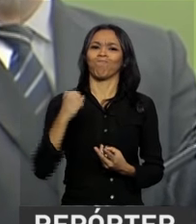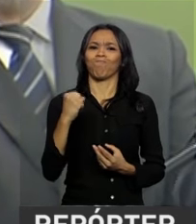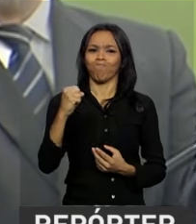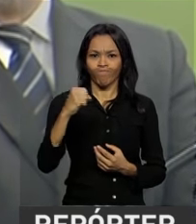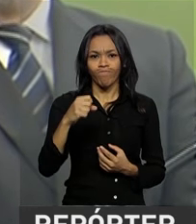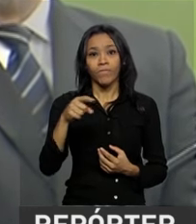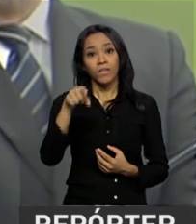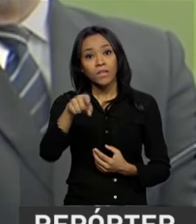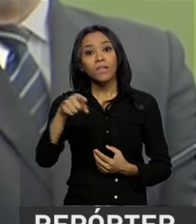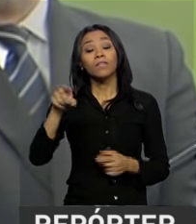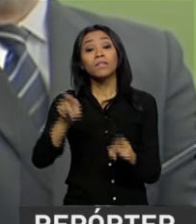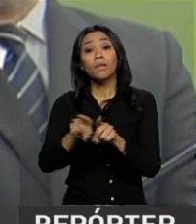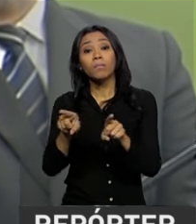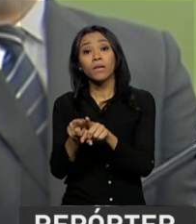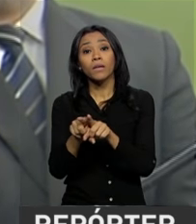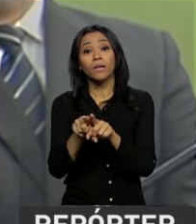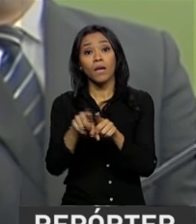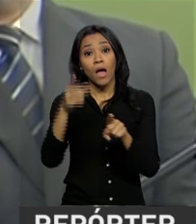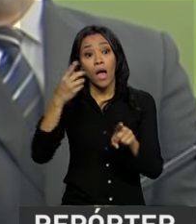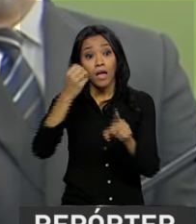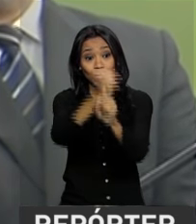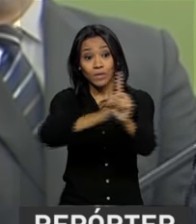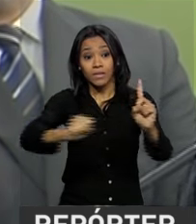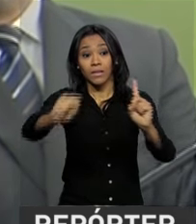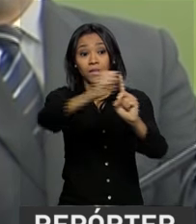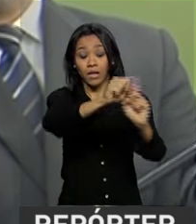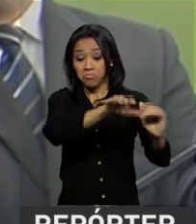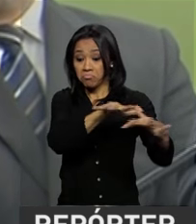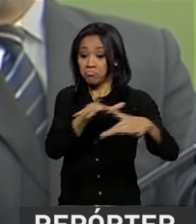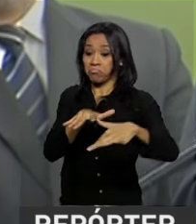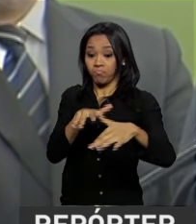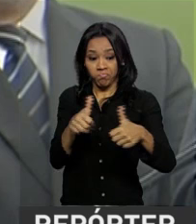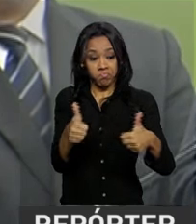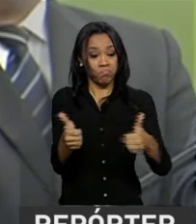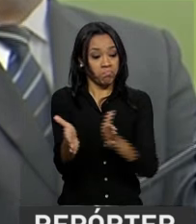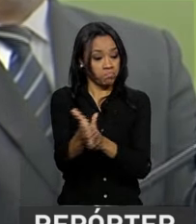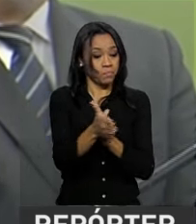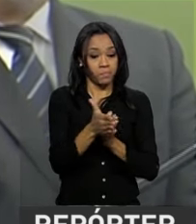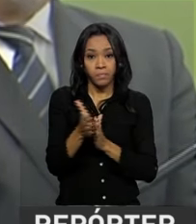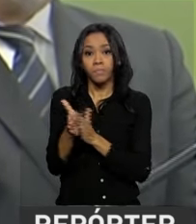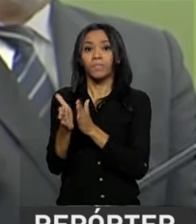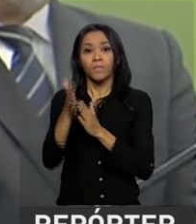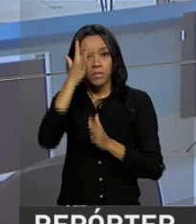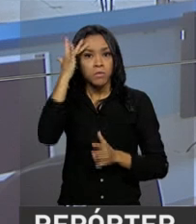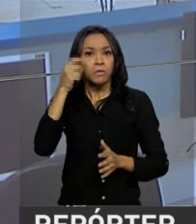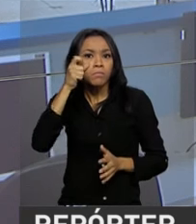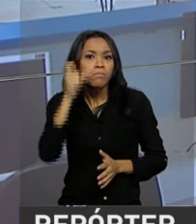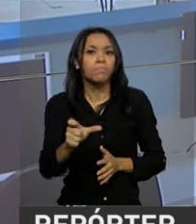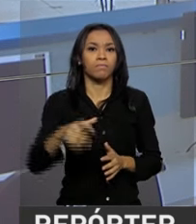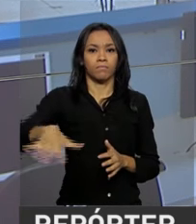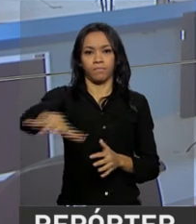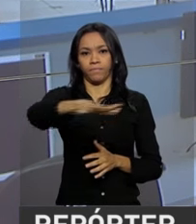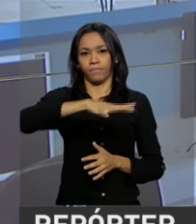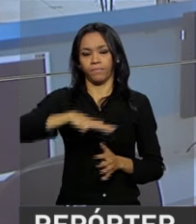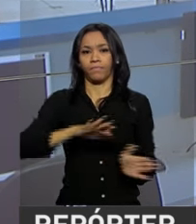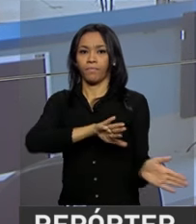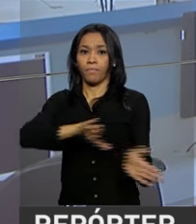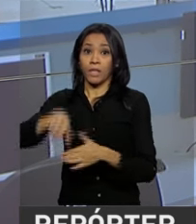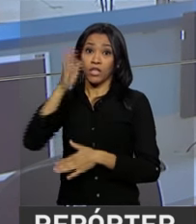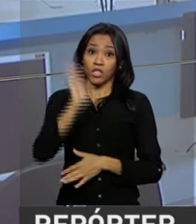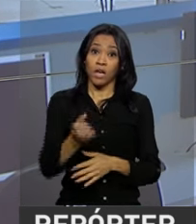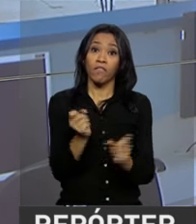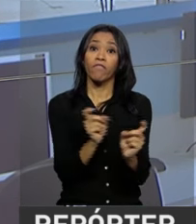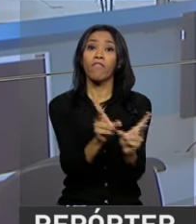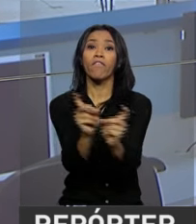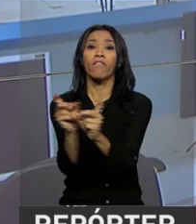de inspirar a nossa sociedade, de inspirar as pessoas. Já foram vendidos